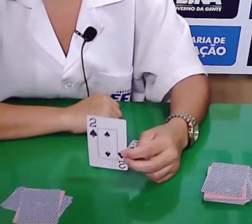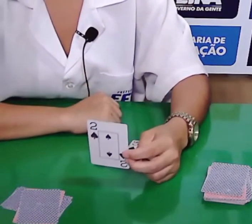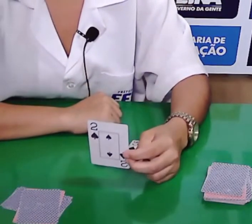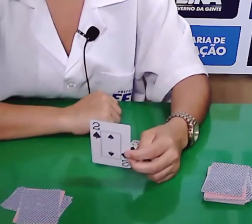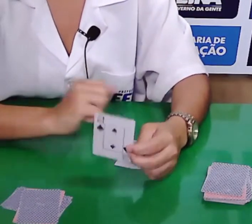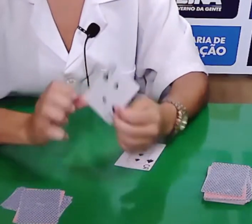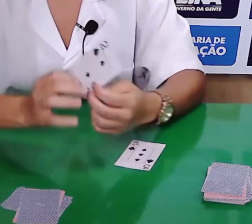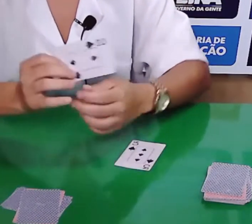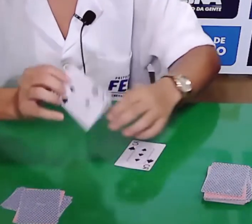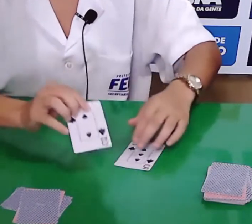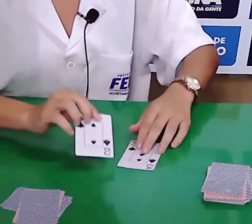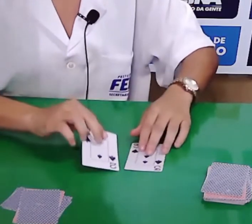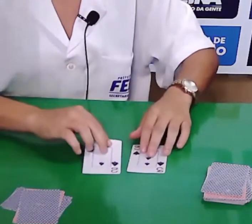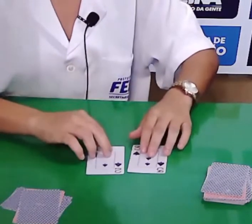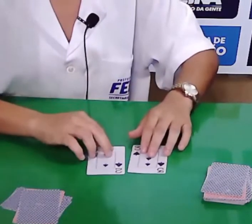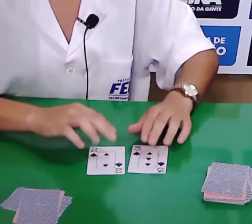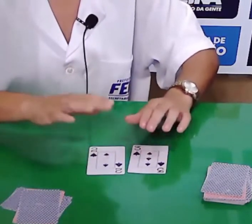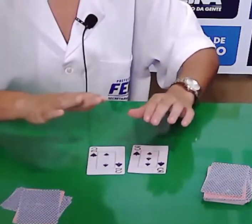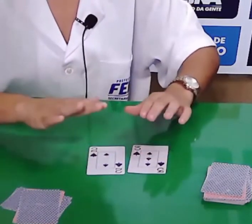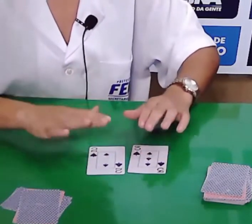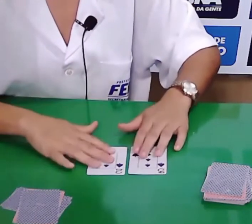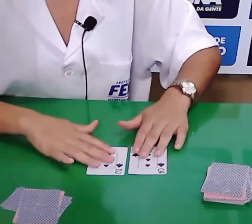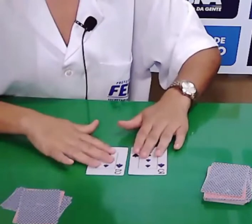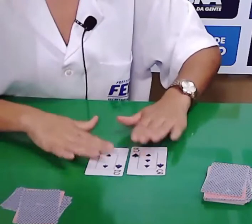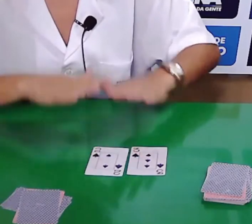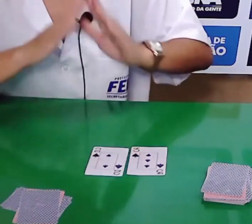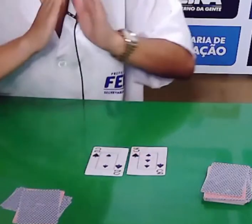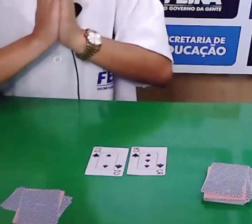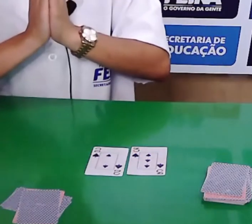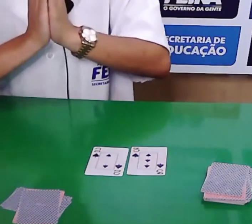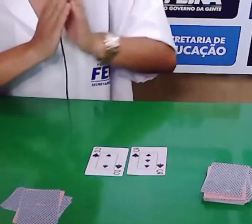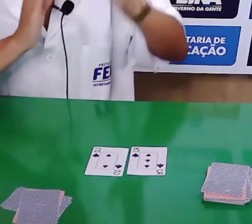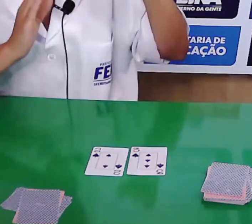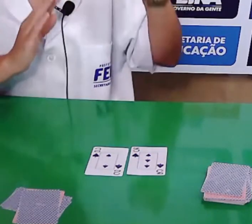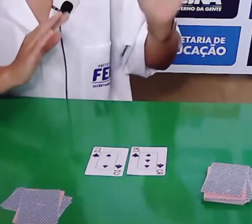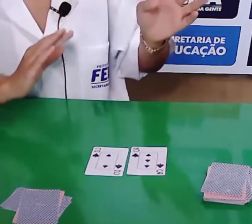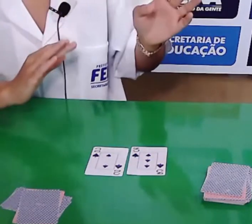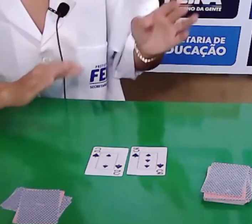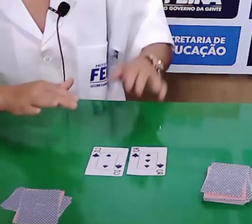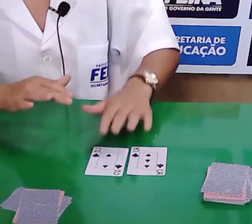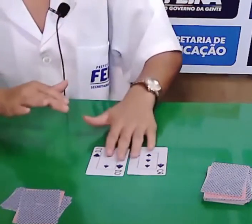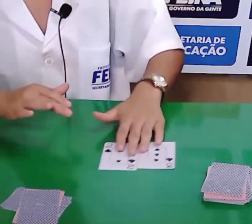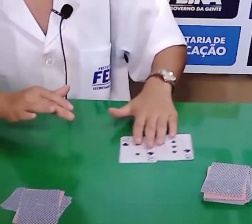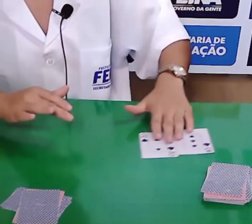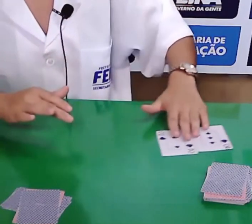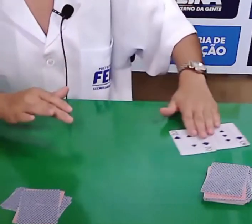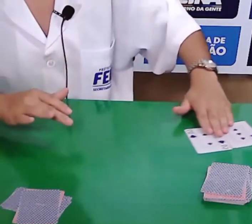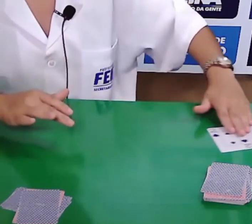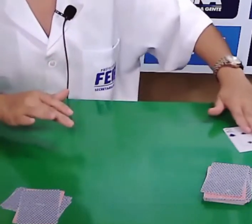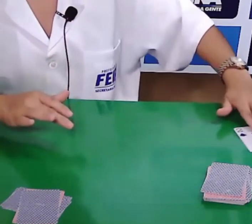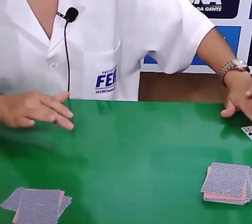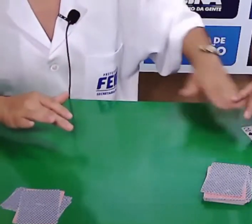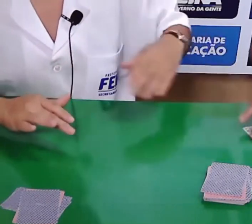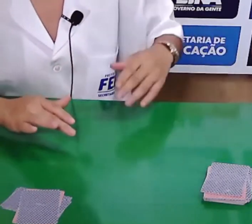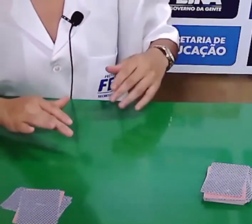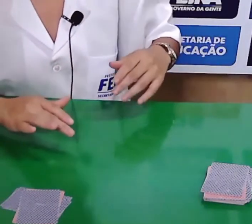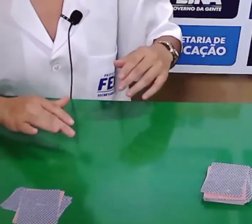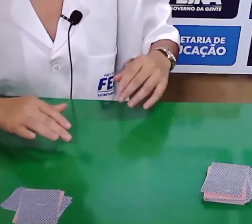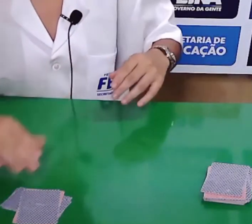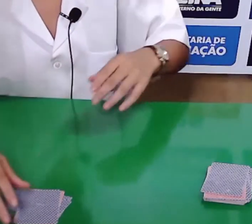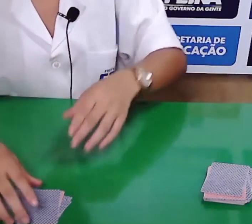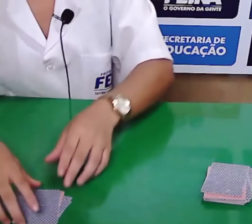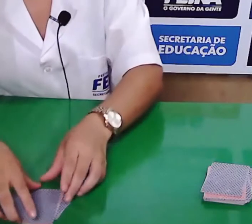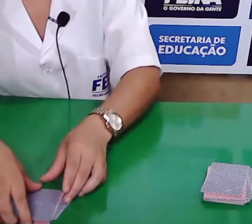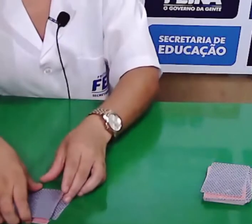O número 2. Então, aqui, ó, deu 5. Então, os pares, ó, vão ficar